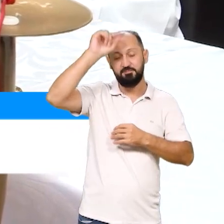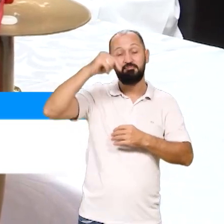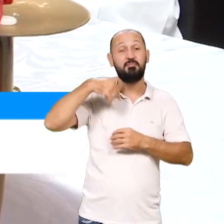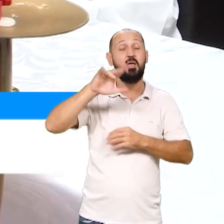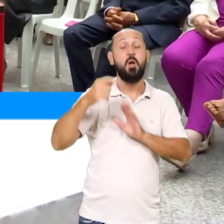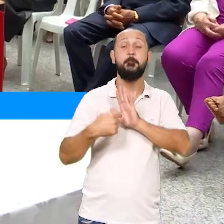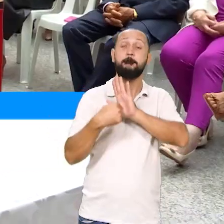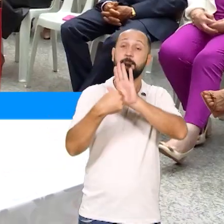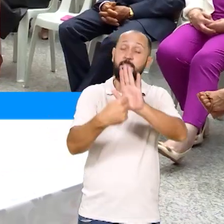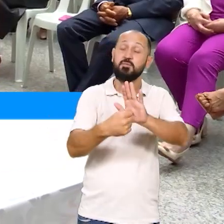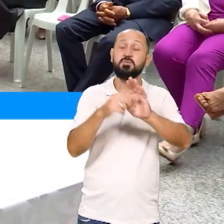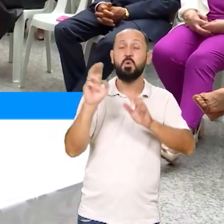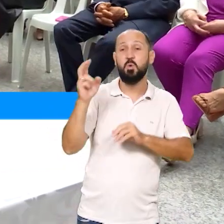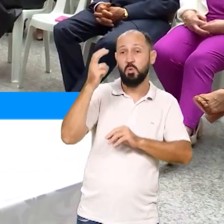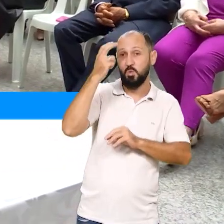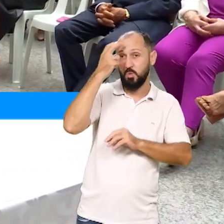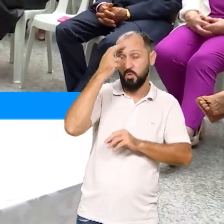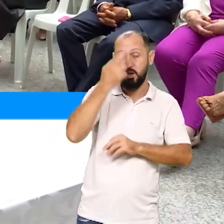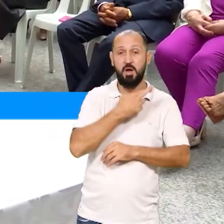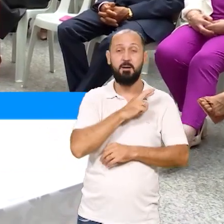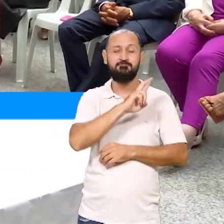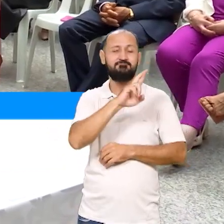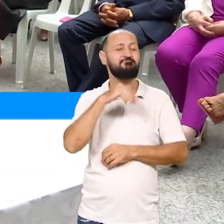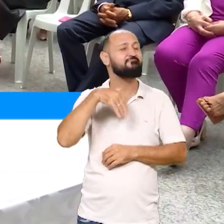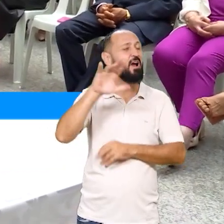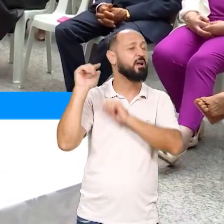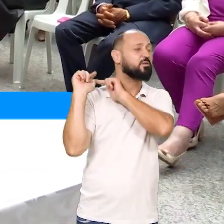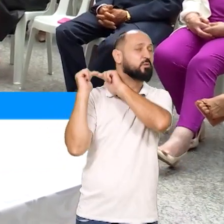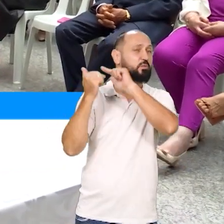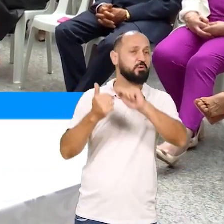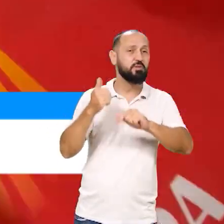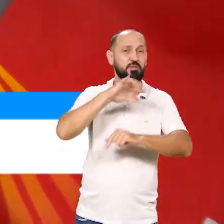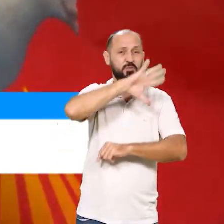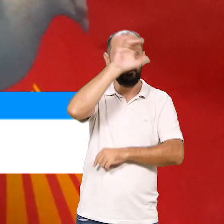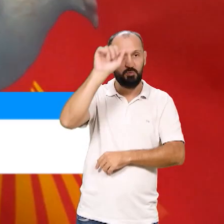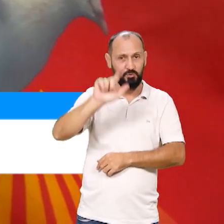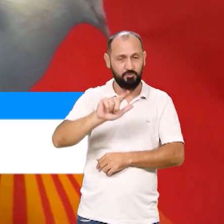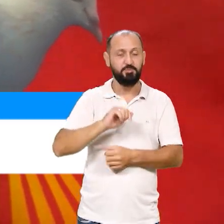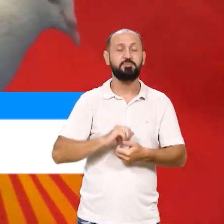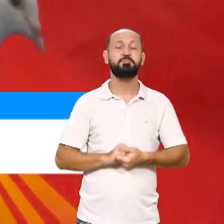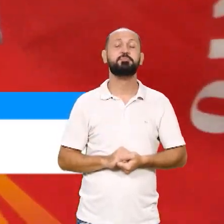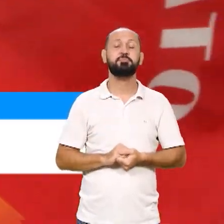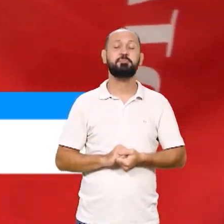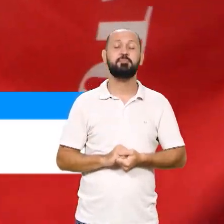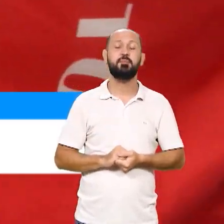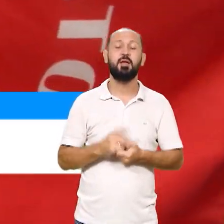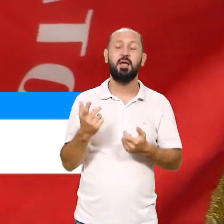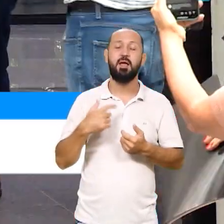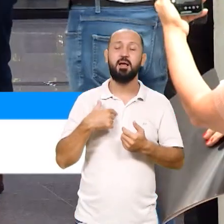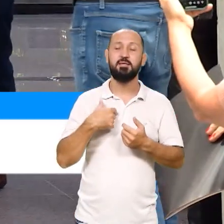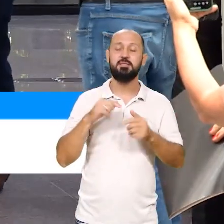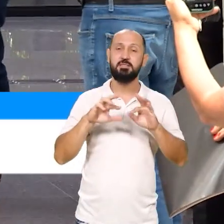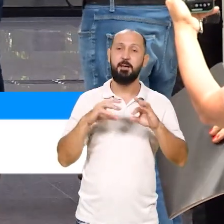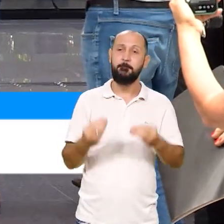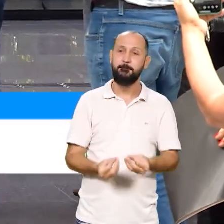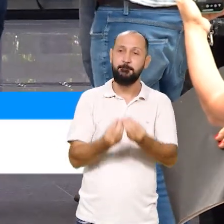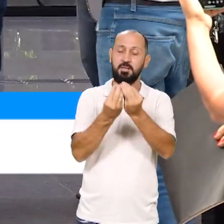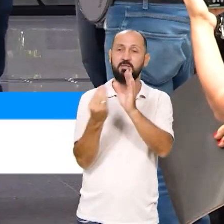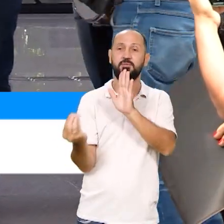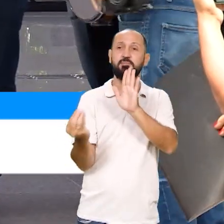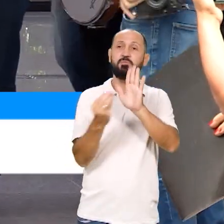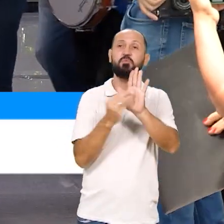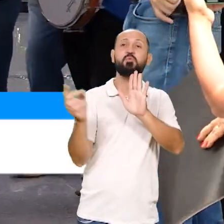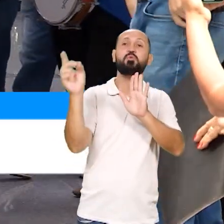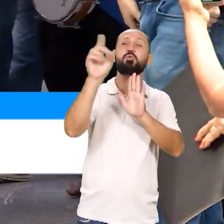Espírito Santo, que é uma das manifestações culturais e religiosas mais tradicionais de Mato Grosso do Sul. A cerimônia,